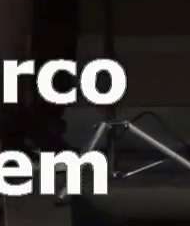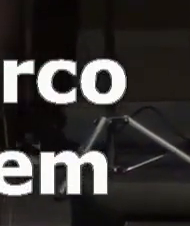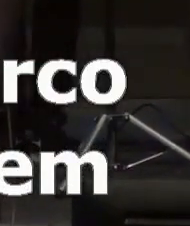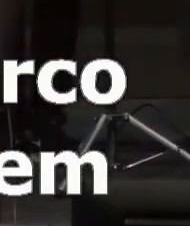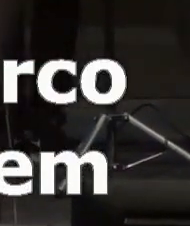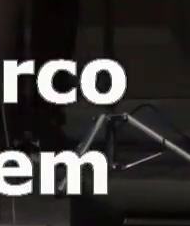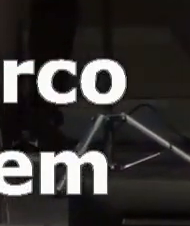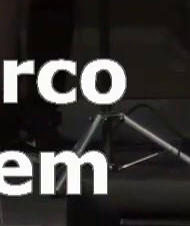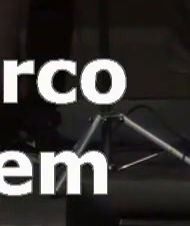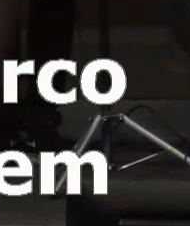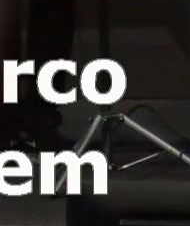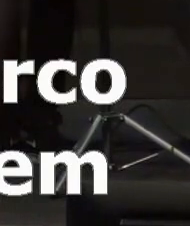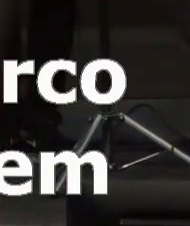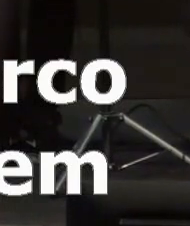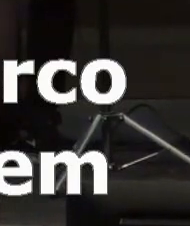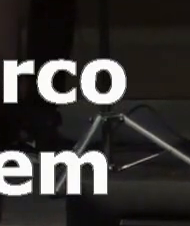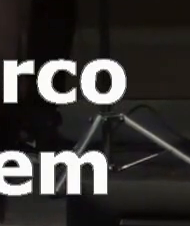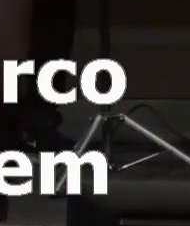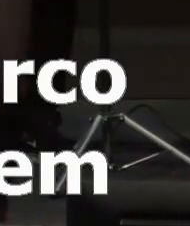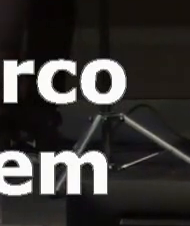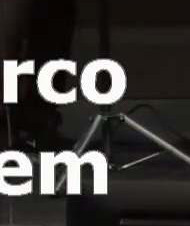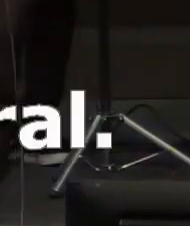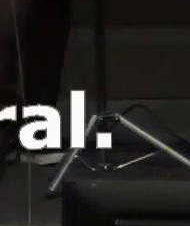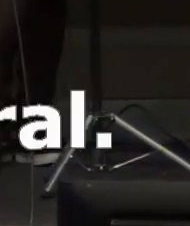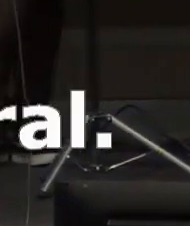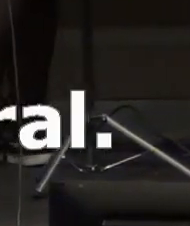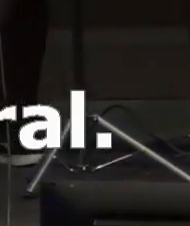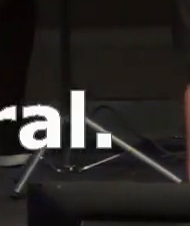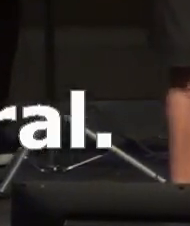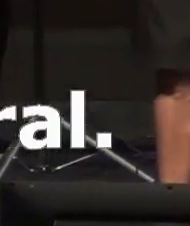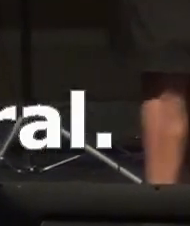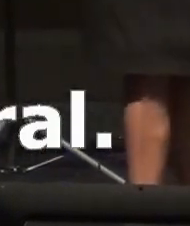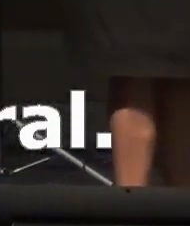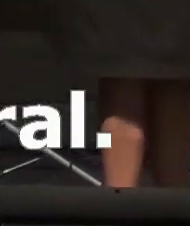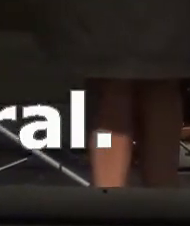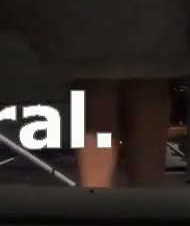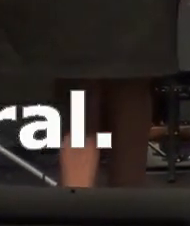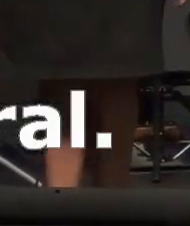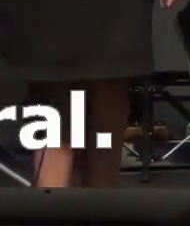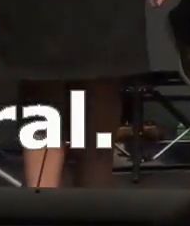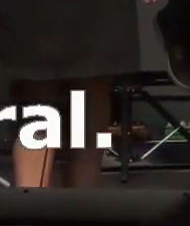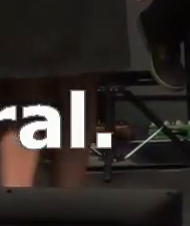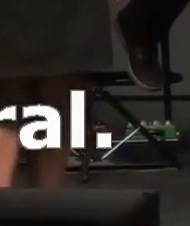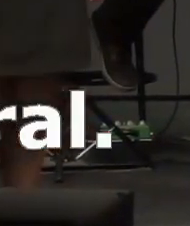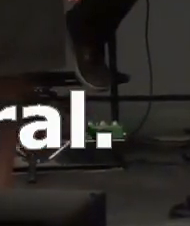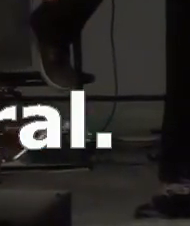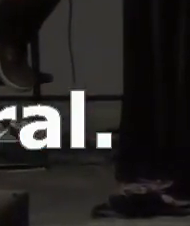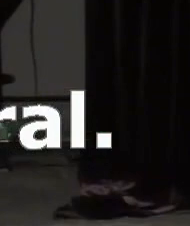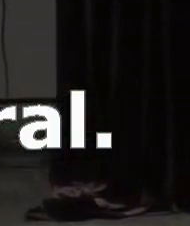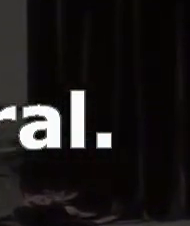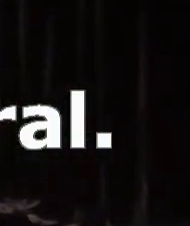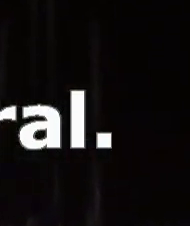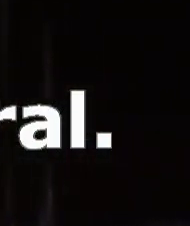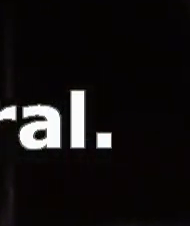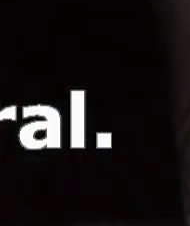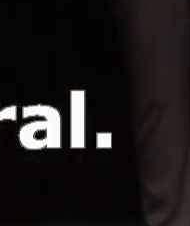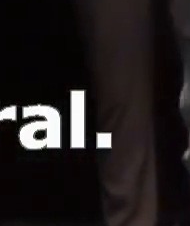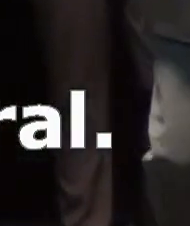no barco tudo vai muito bem e passa o temporal.